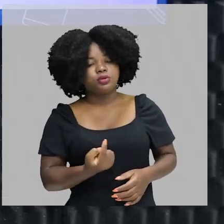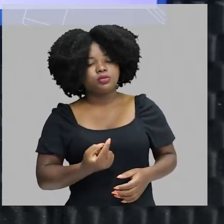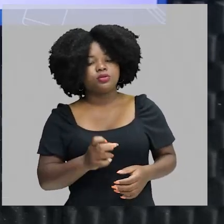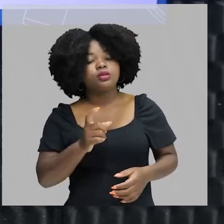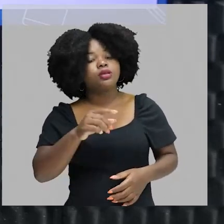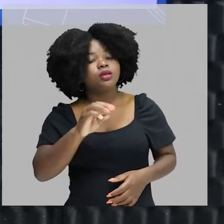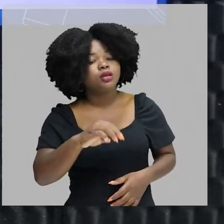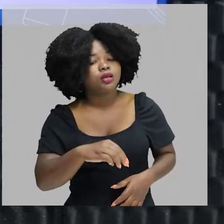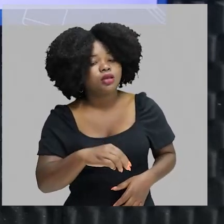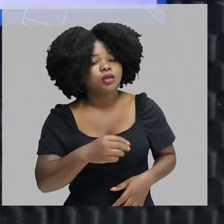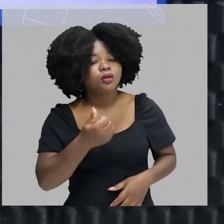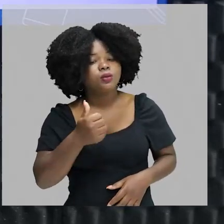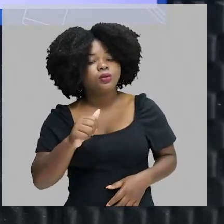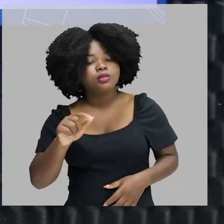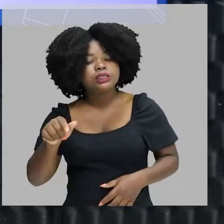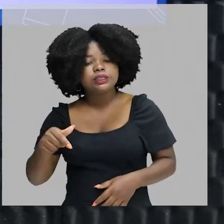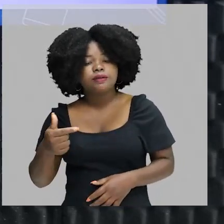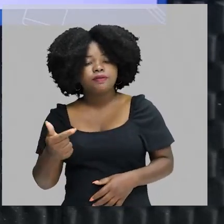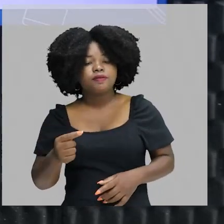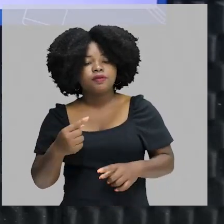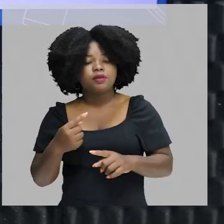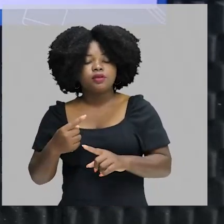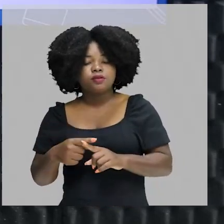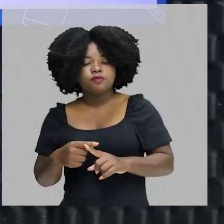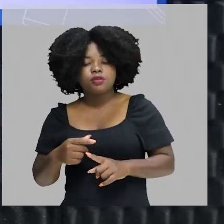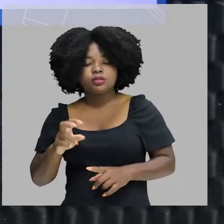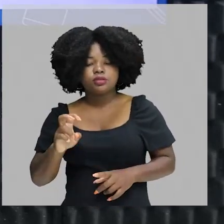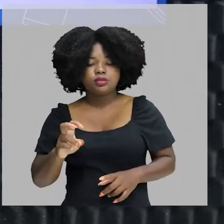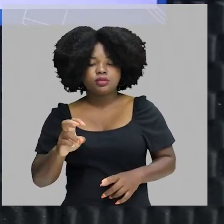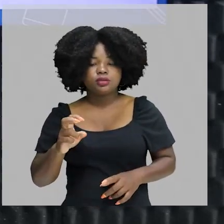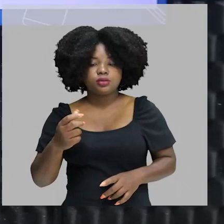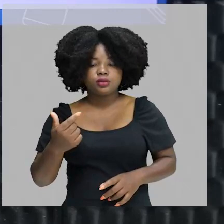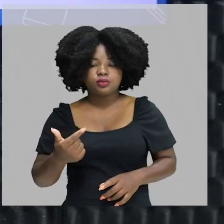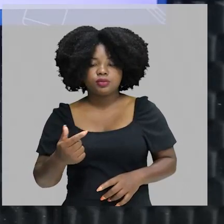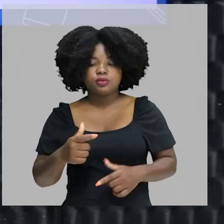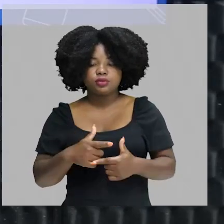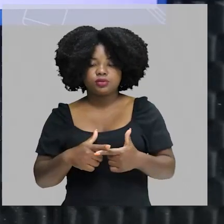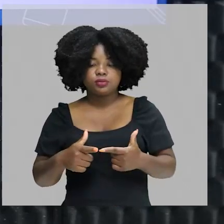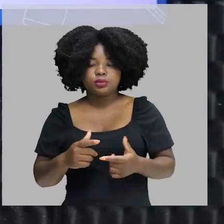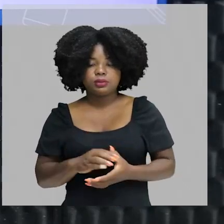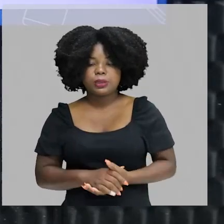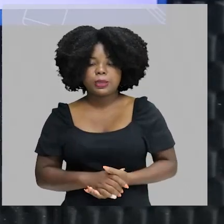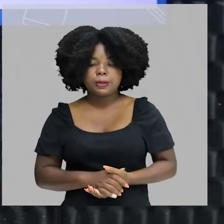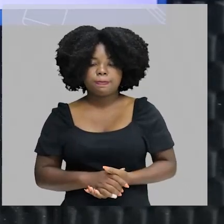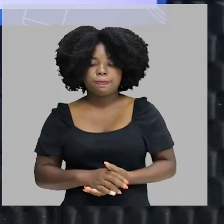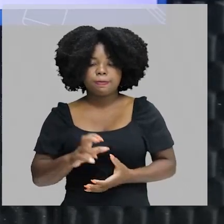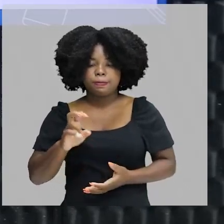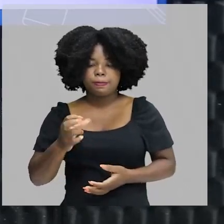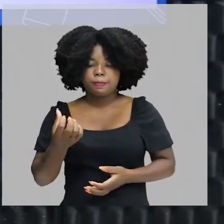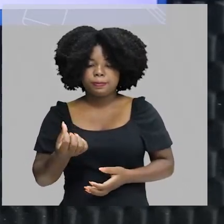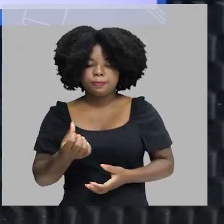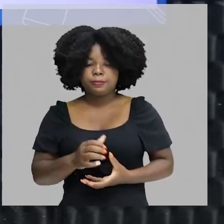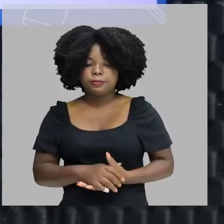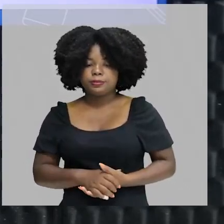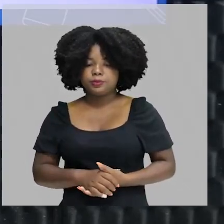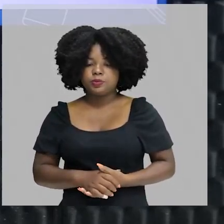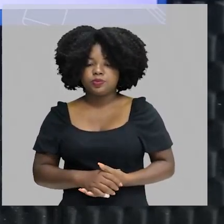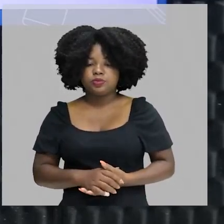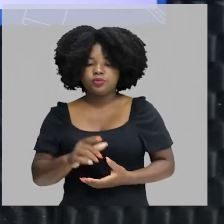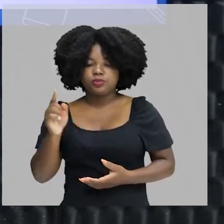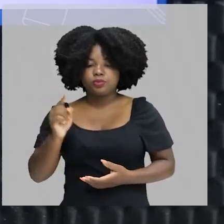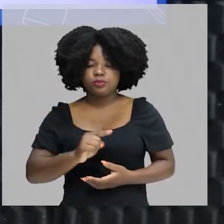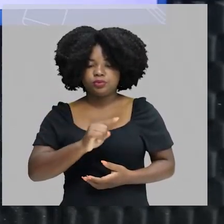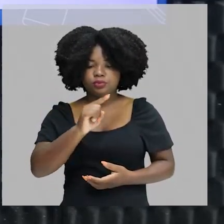X? 11,2 vezes 52, dividido por 56, meios